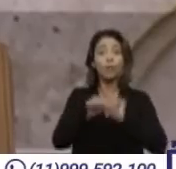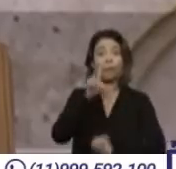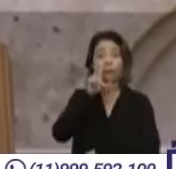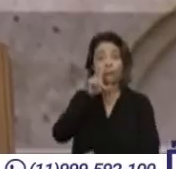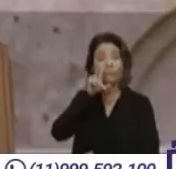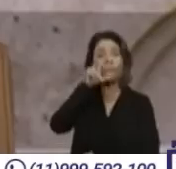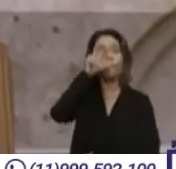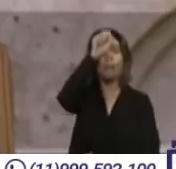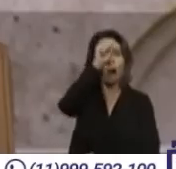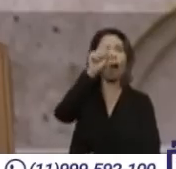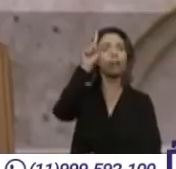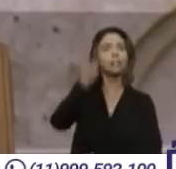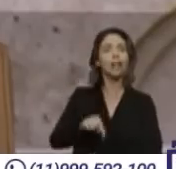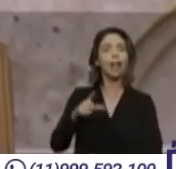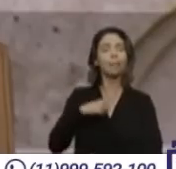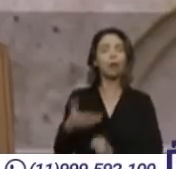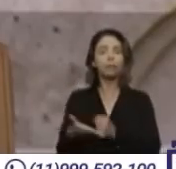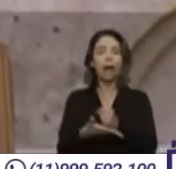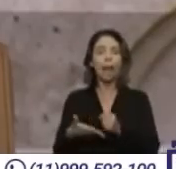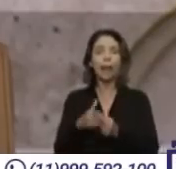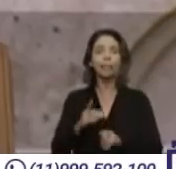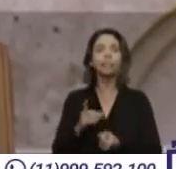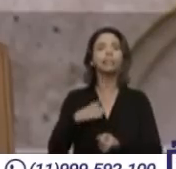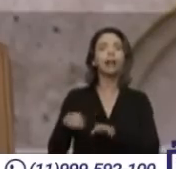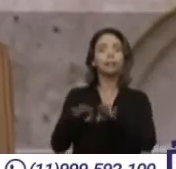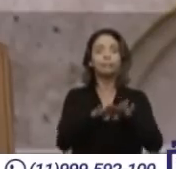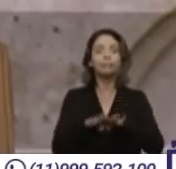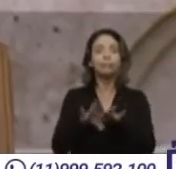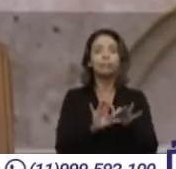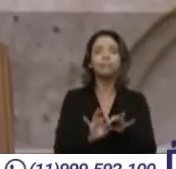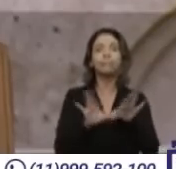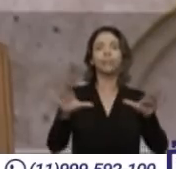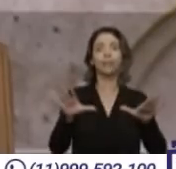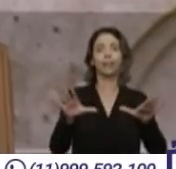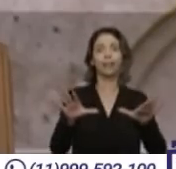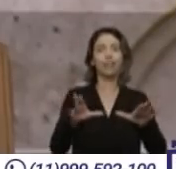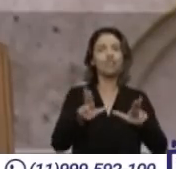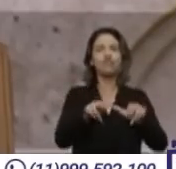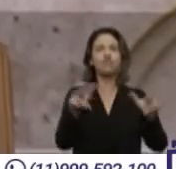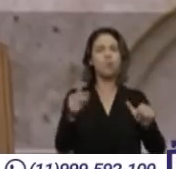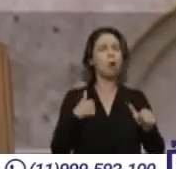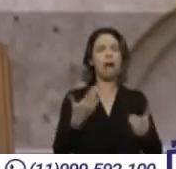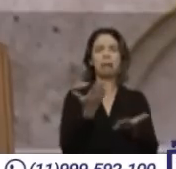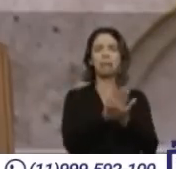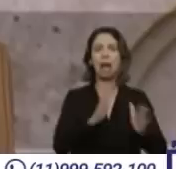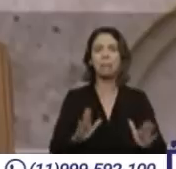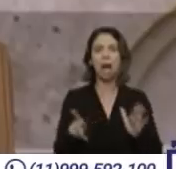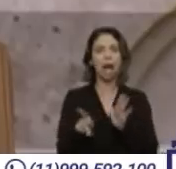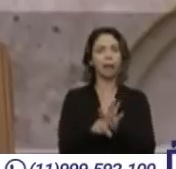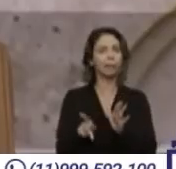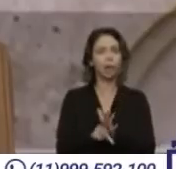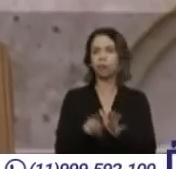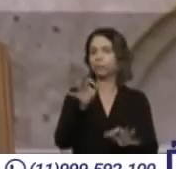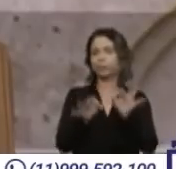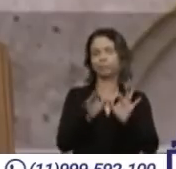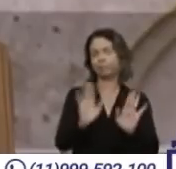valor insubstituível do princípio democrático, jamais no aviltamento do poder